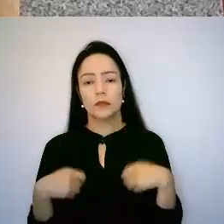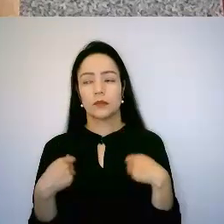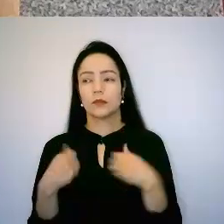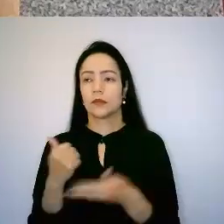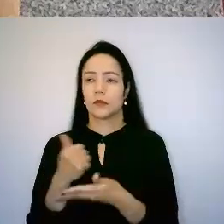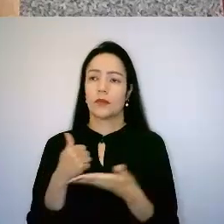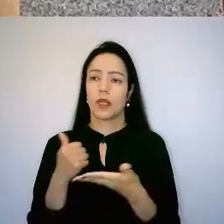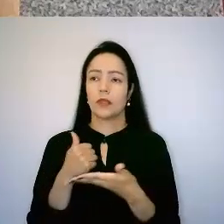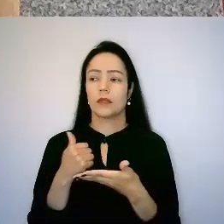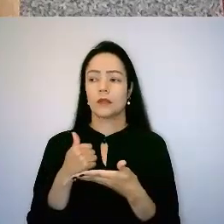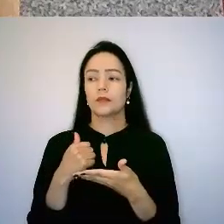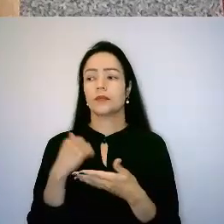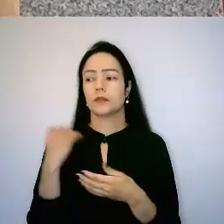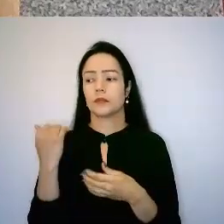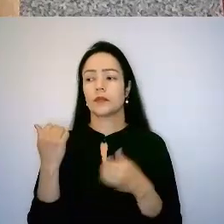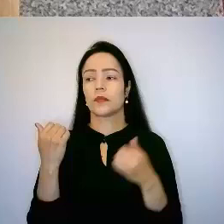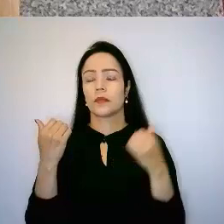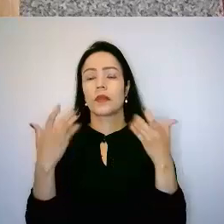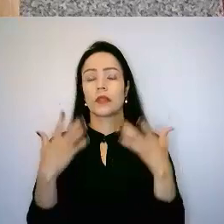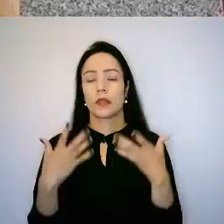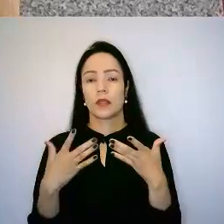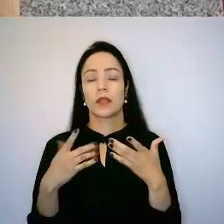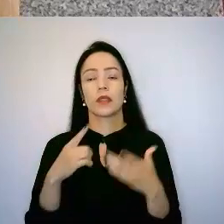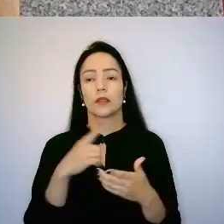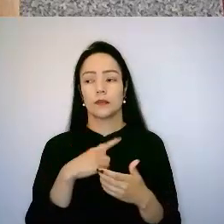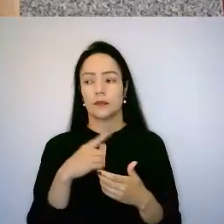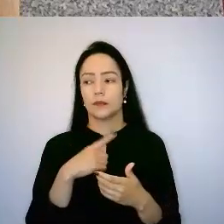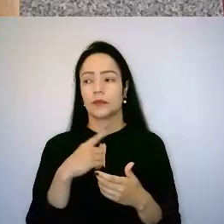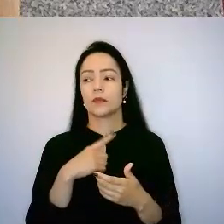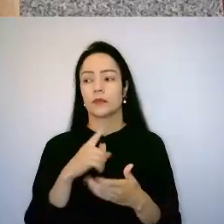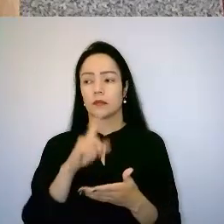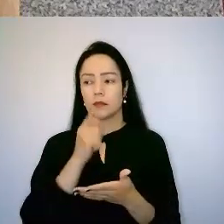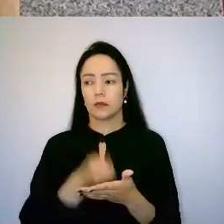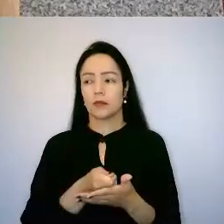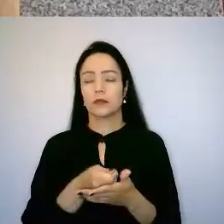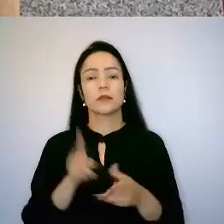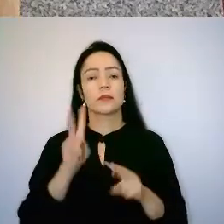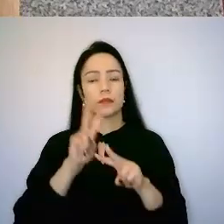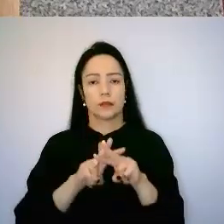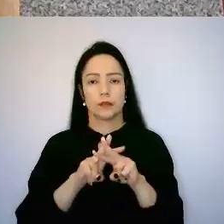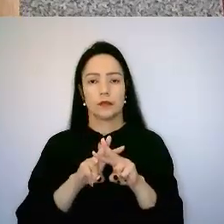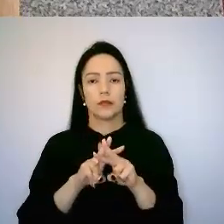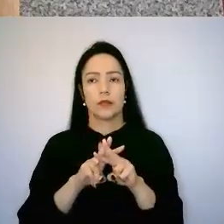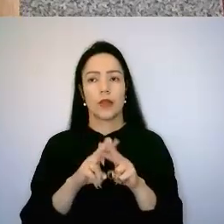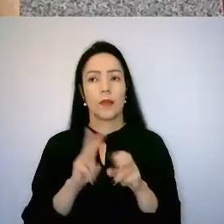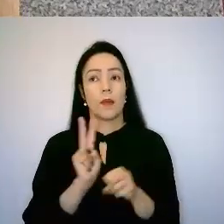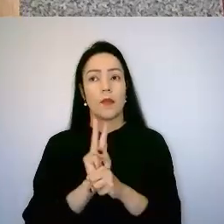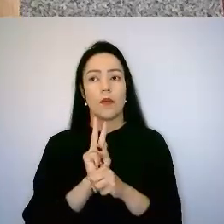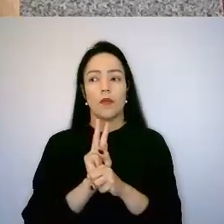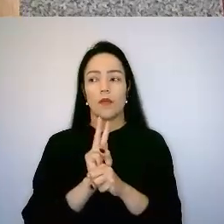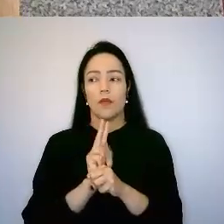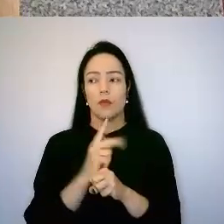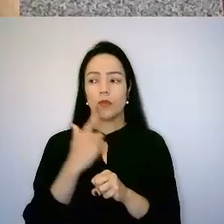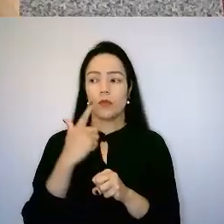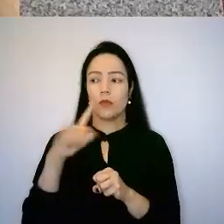fundamentado no fato de que existiria a decretação de uma prisão preventiva em um outro processo